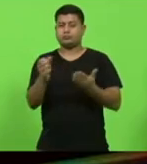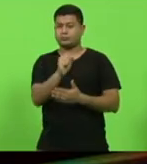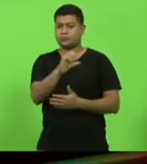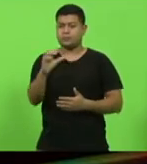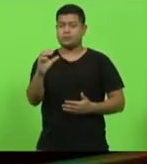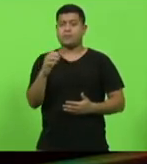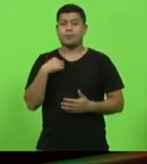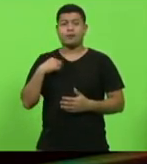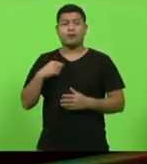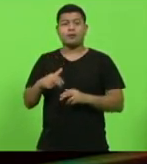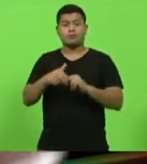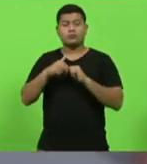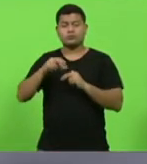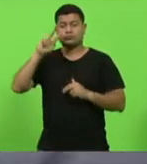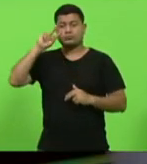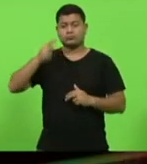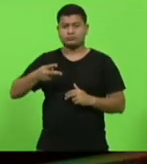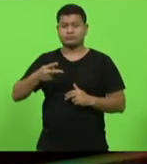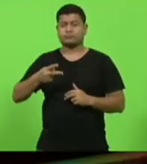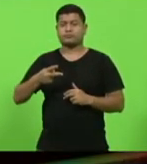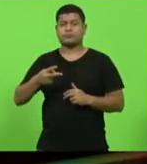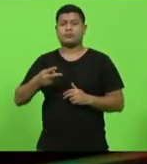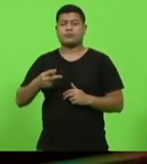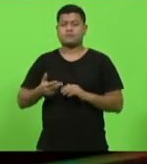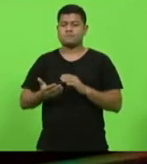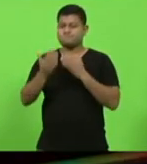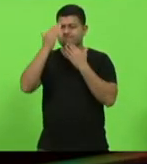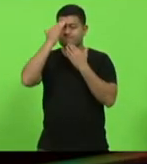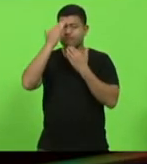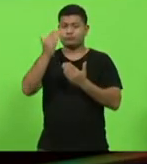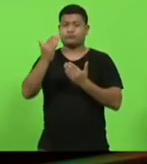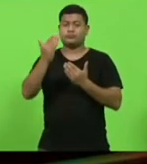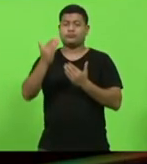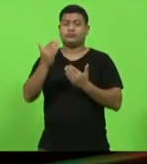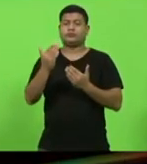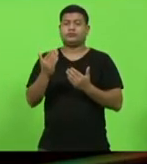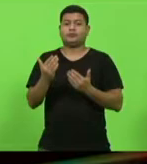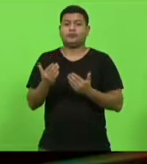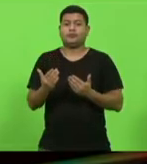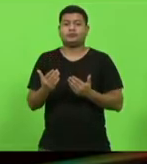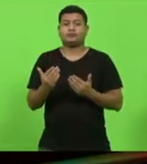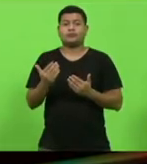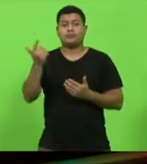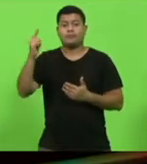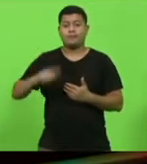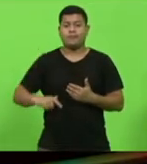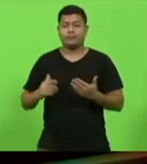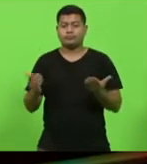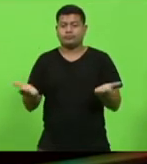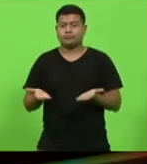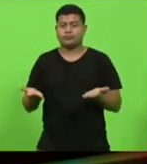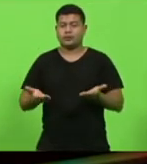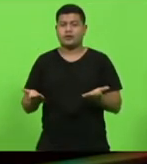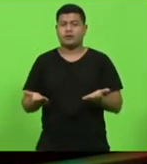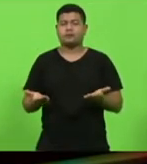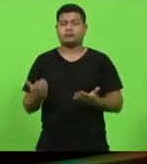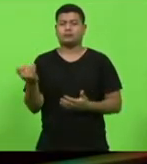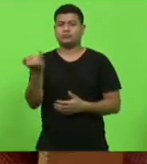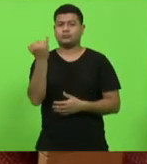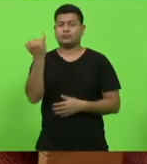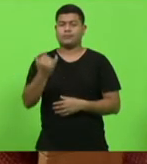Presidente o nosso Muito obrigado aí mais a esse ato dele levando para todos